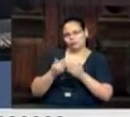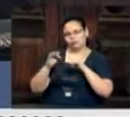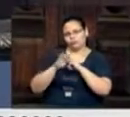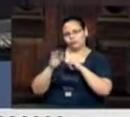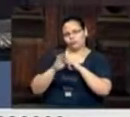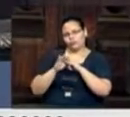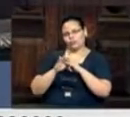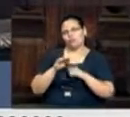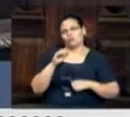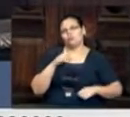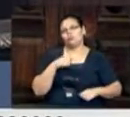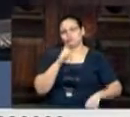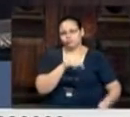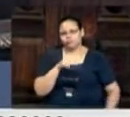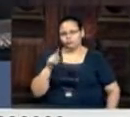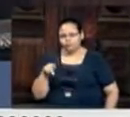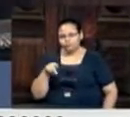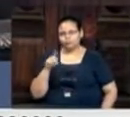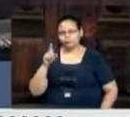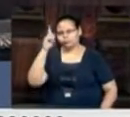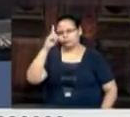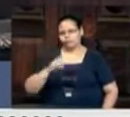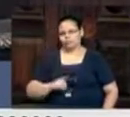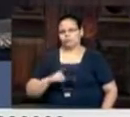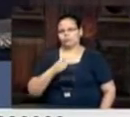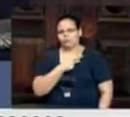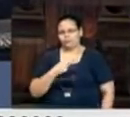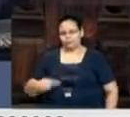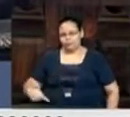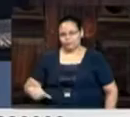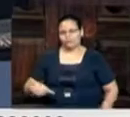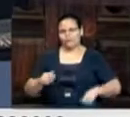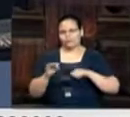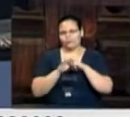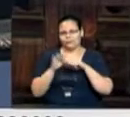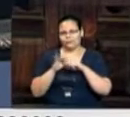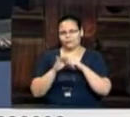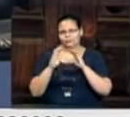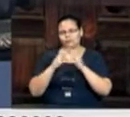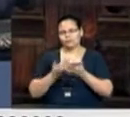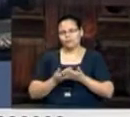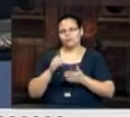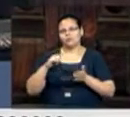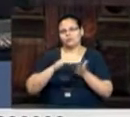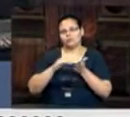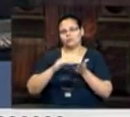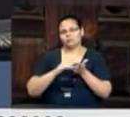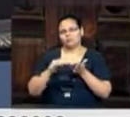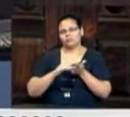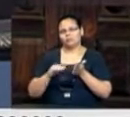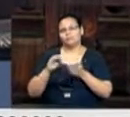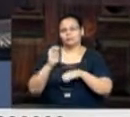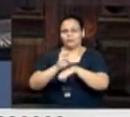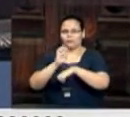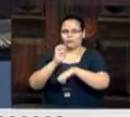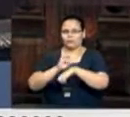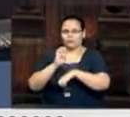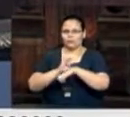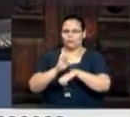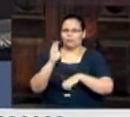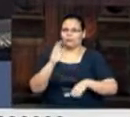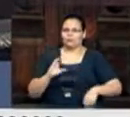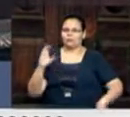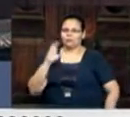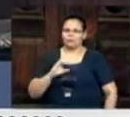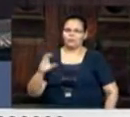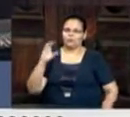FAETEC e a direção, a presidência da FAETEC, e também com a Secretaria de Estado de